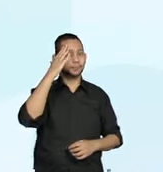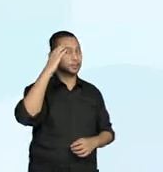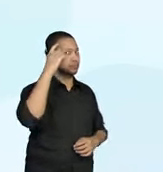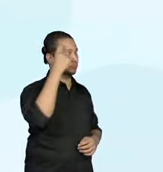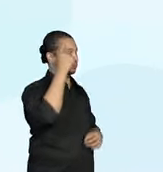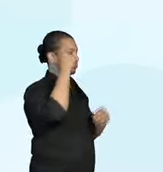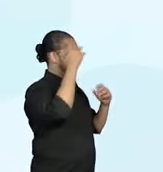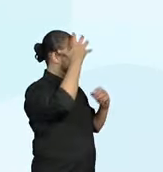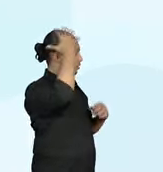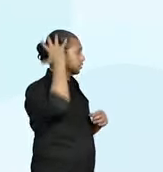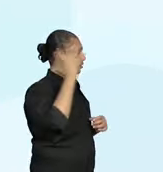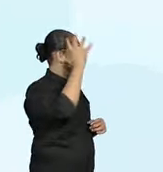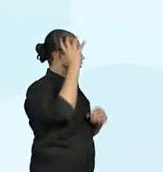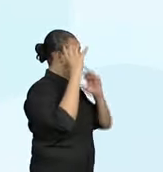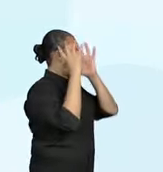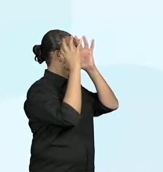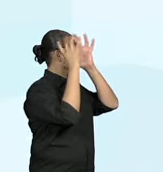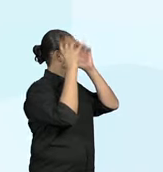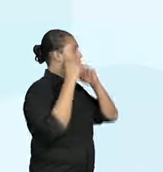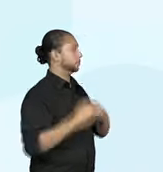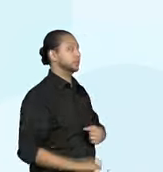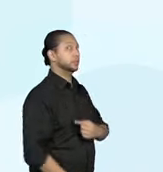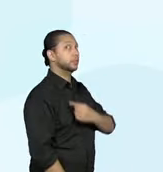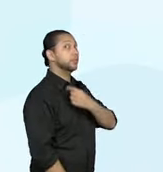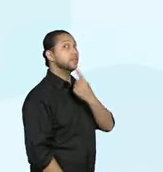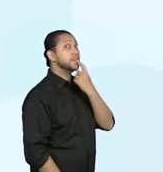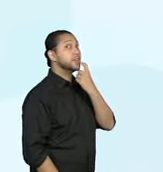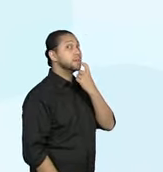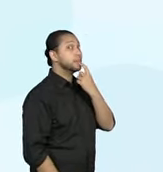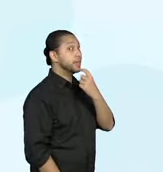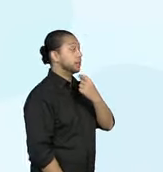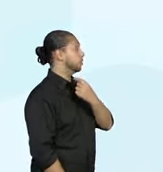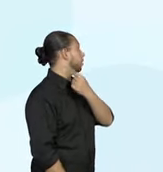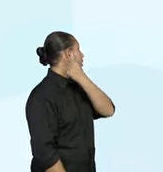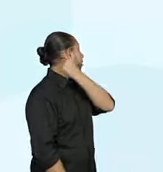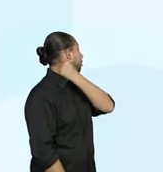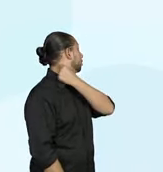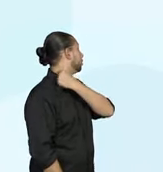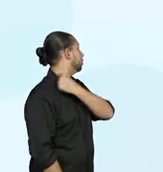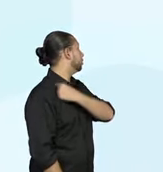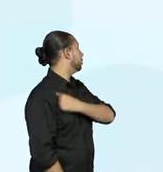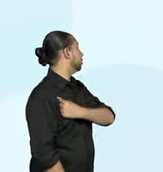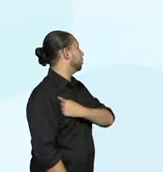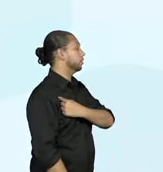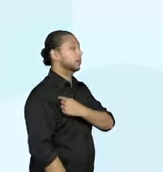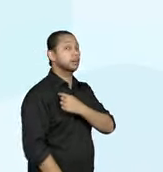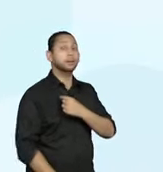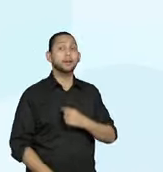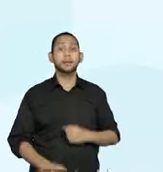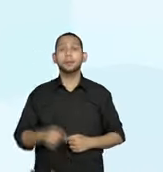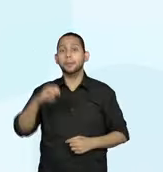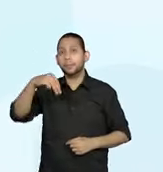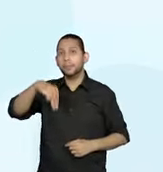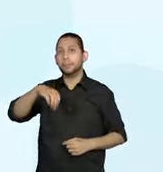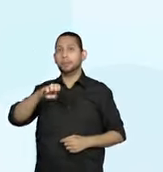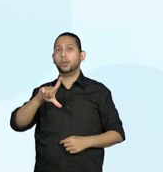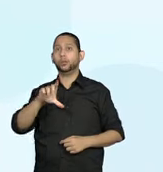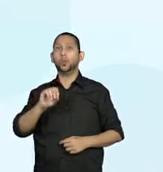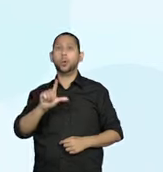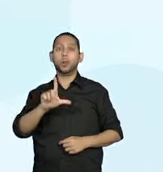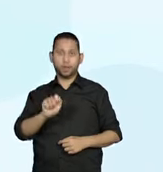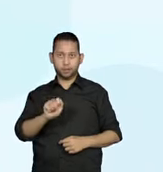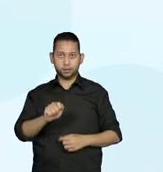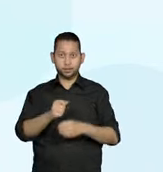encéfalo, descendo aqui em vermelho ainda, ó, tá vendo? Descendo em vermelho, a medula espinhal, que vai estar